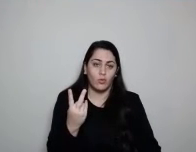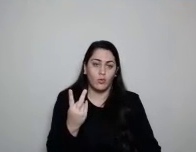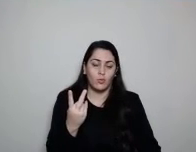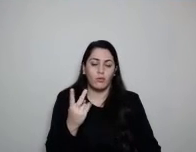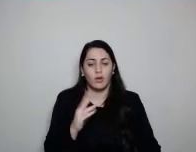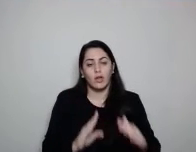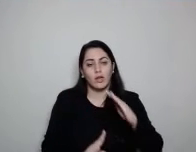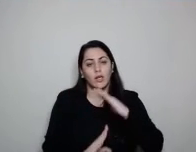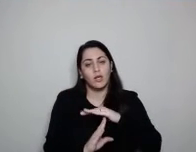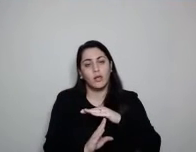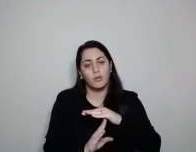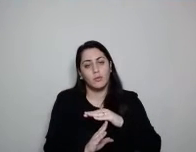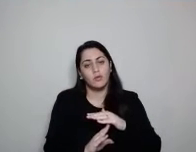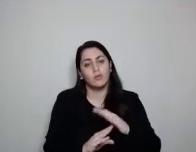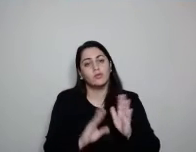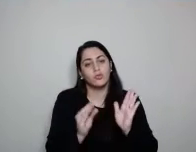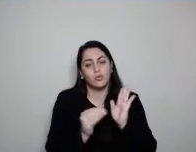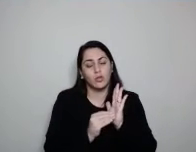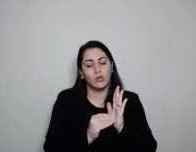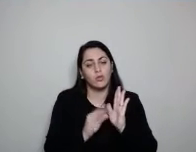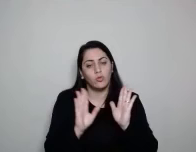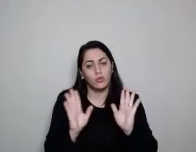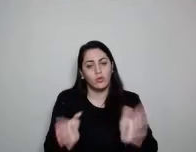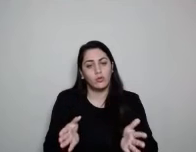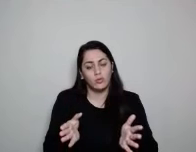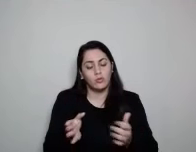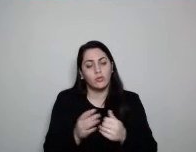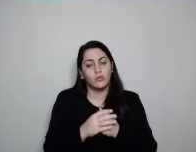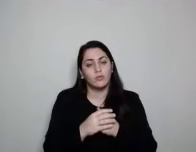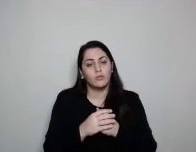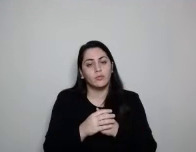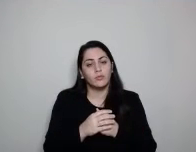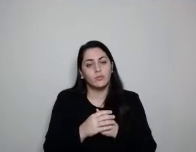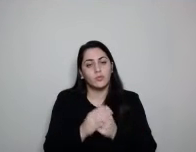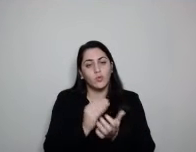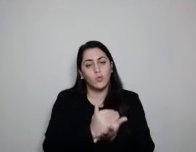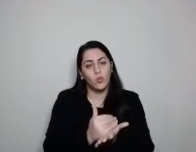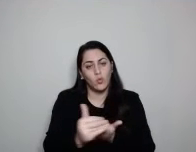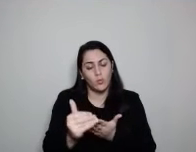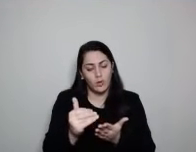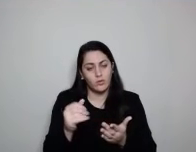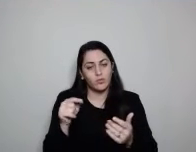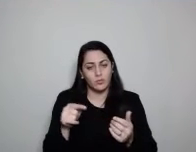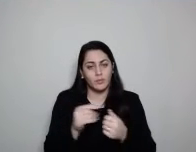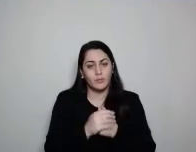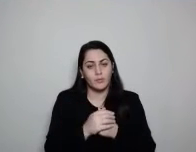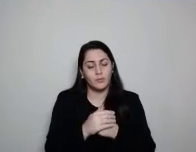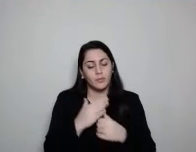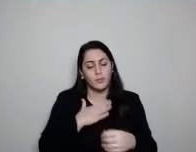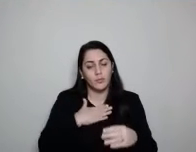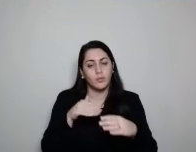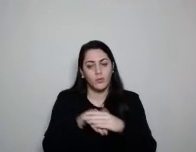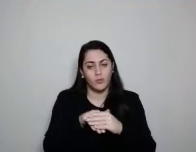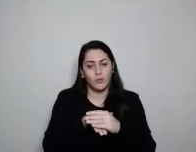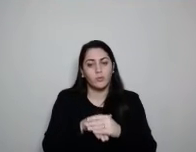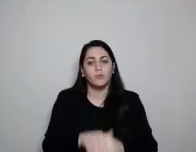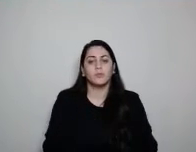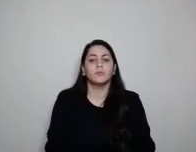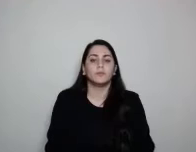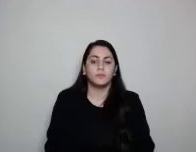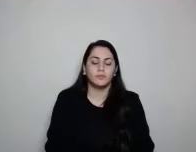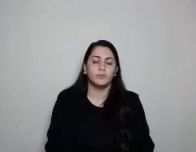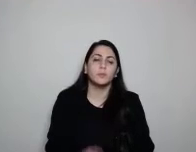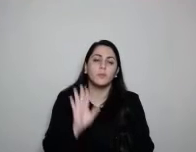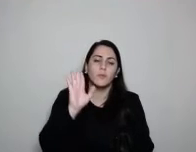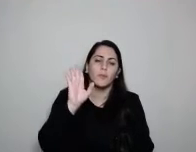foi postulado, ao que foi pugnado por ocasião do ingresso em juízo. É como voto, senhor presidente. Senhor presidente, pela